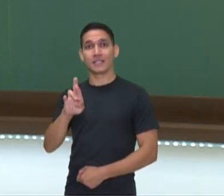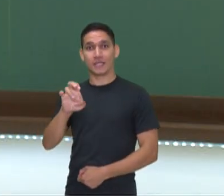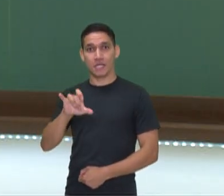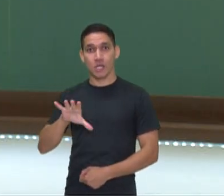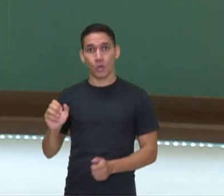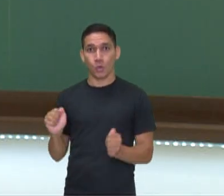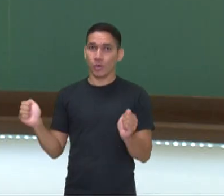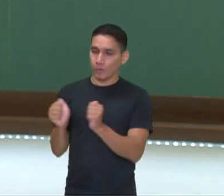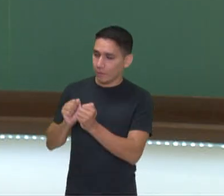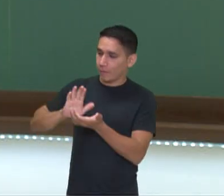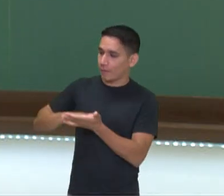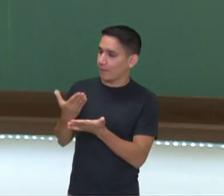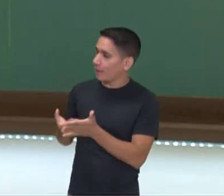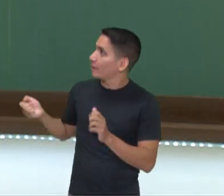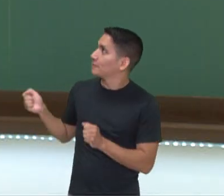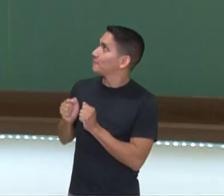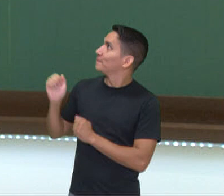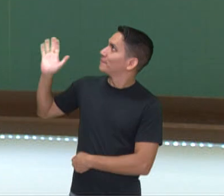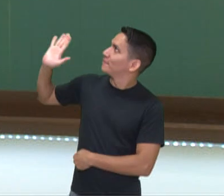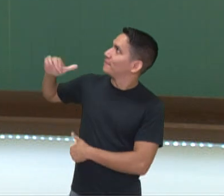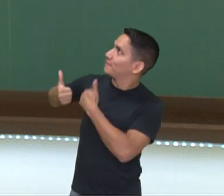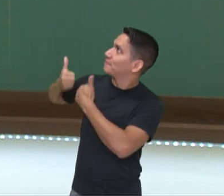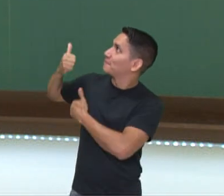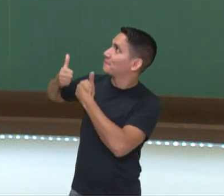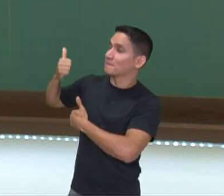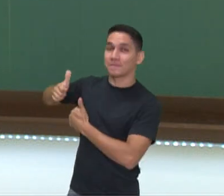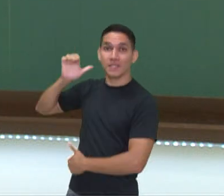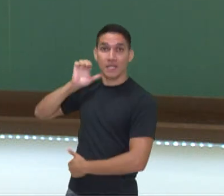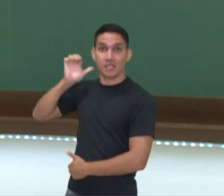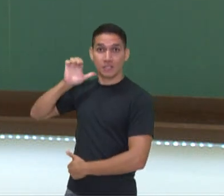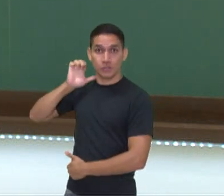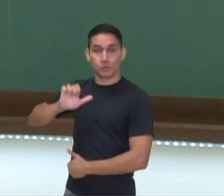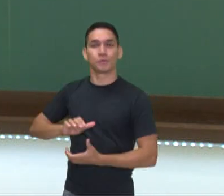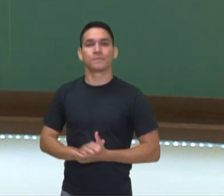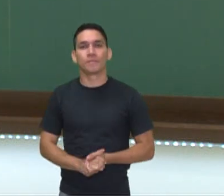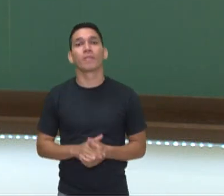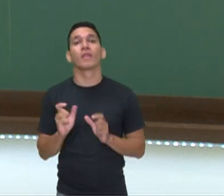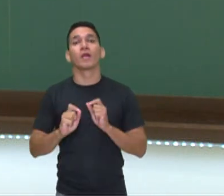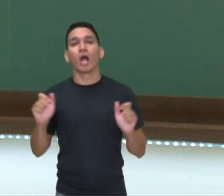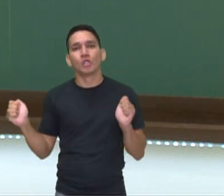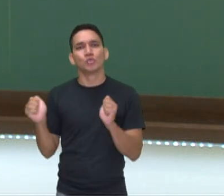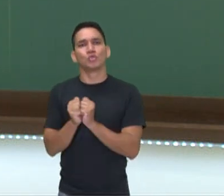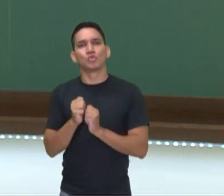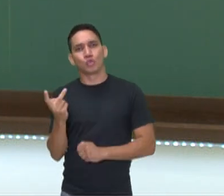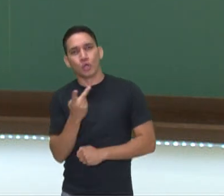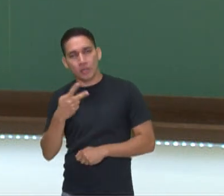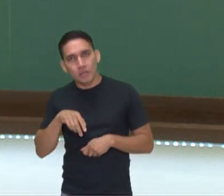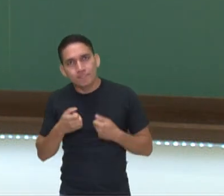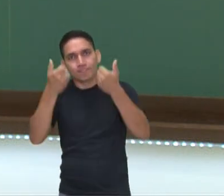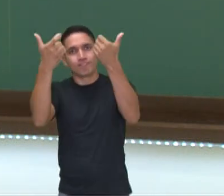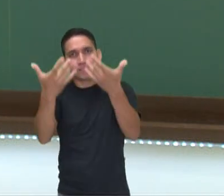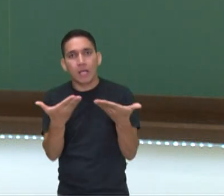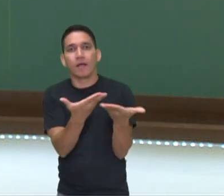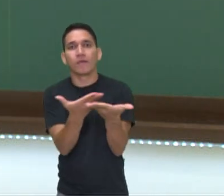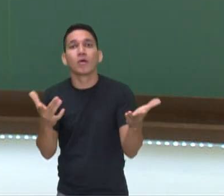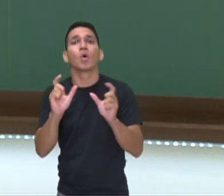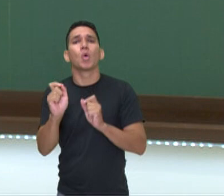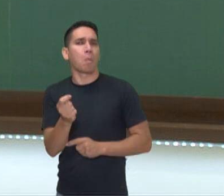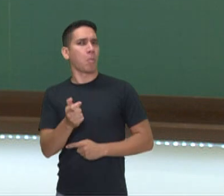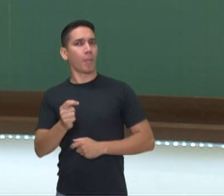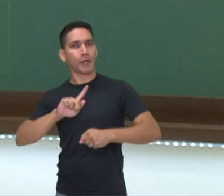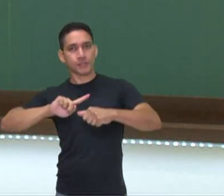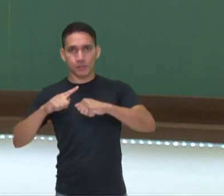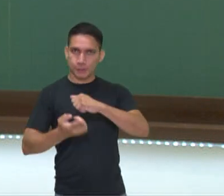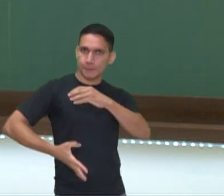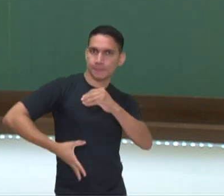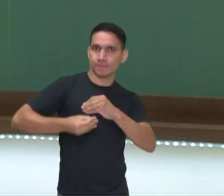junto comigo temos a presença aqui do Ezion, nosso intérprete de Libras, e juntos nós vamos levar para você um pouquinho da geografia.